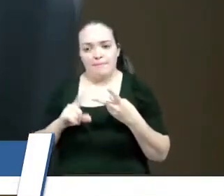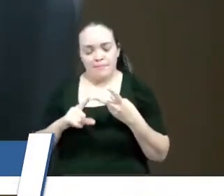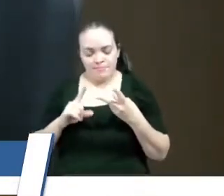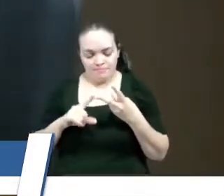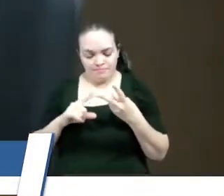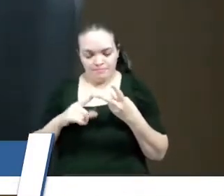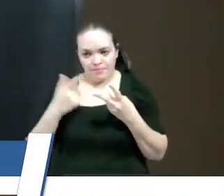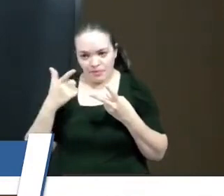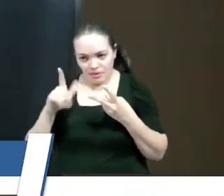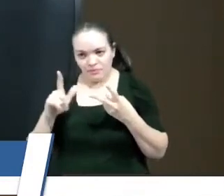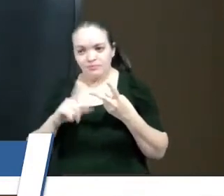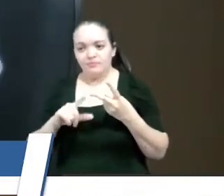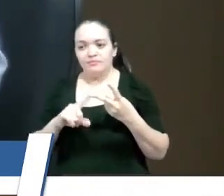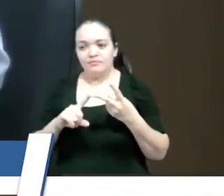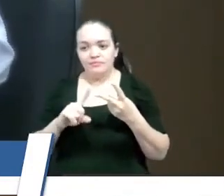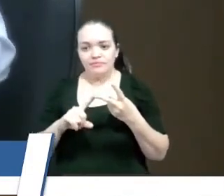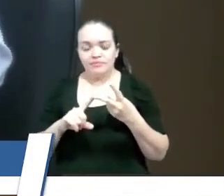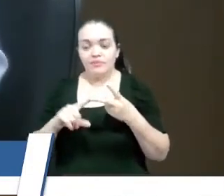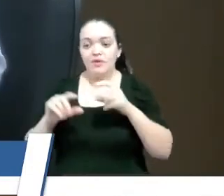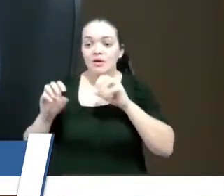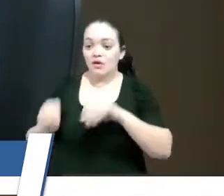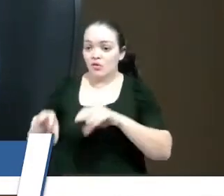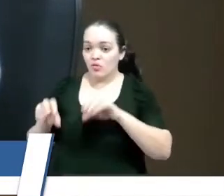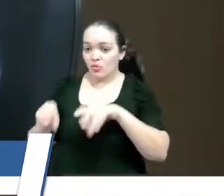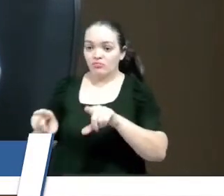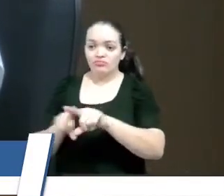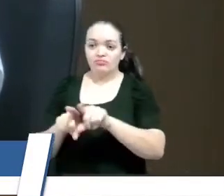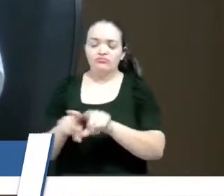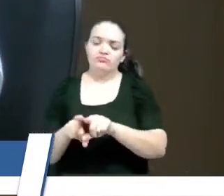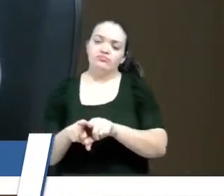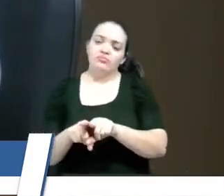na área da educação. Só que